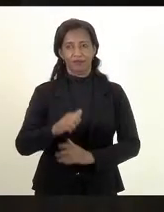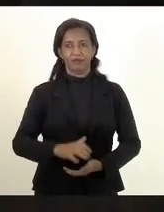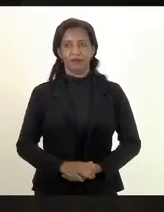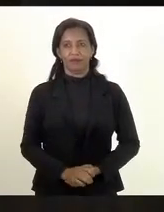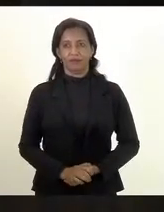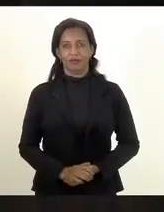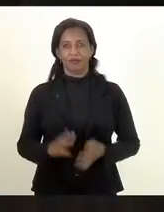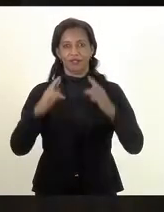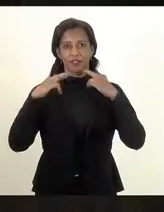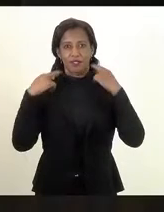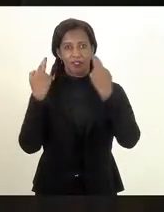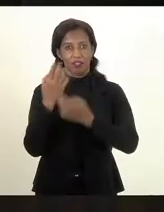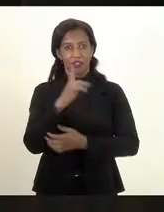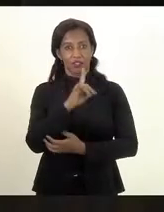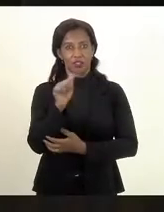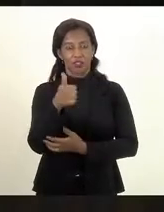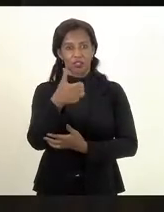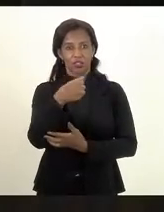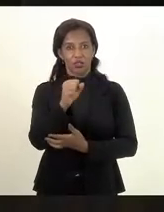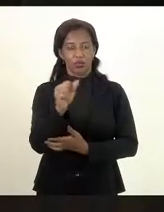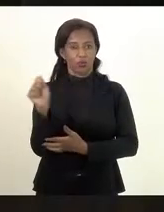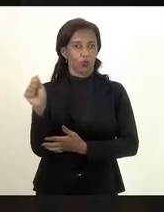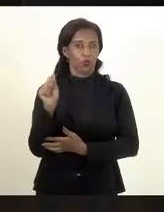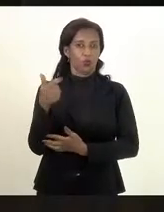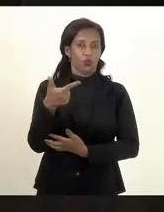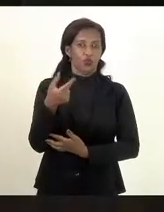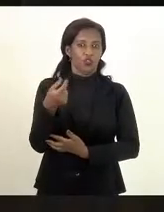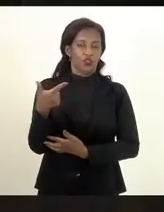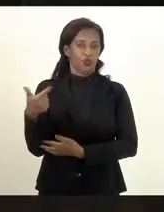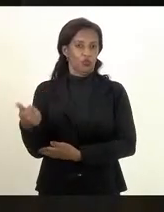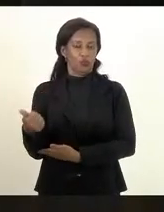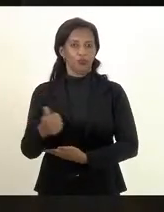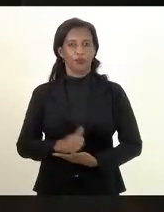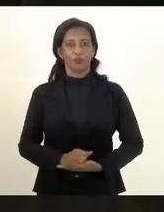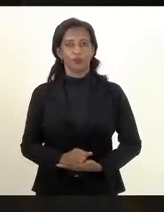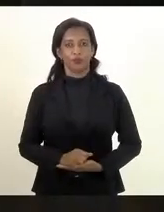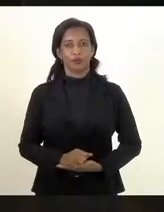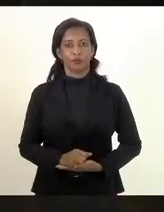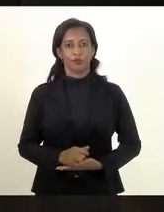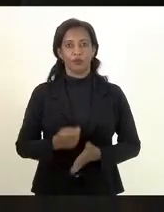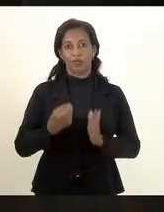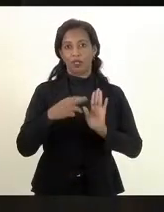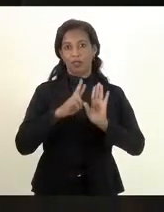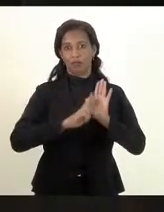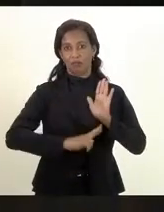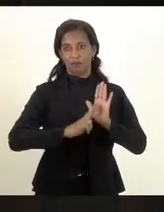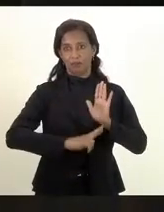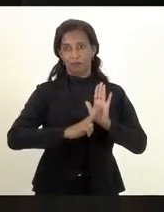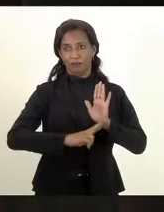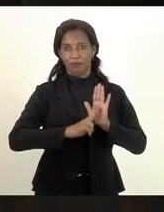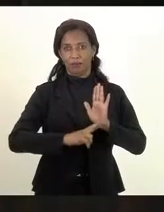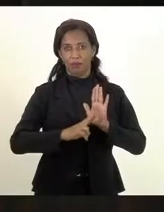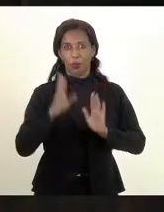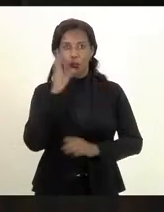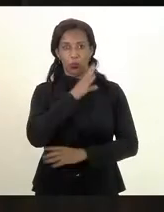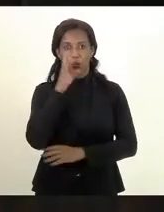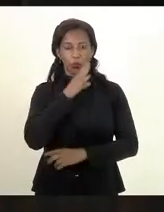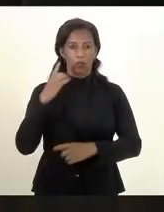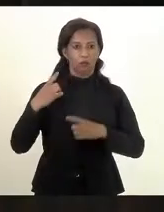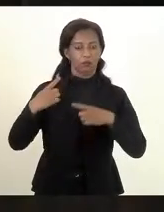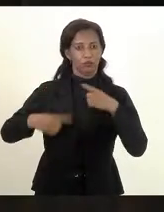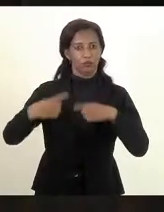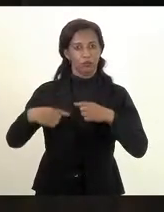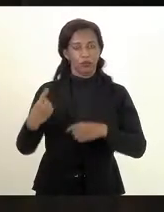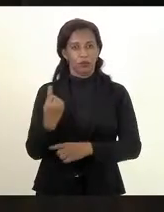Sessão ordinária do dia 18 de agosto de 2021. Em regime de urgência, discussão